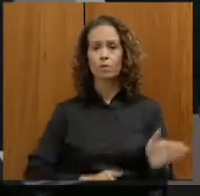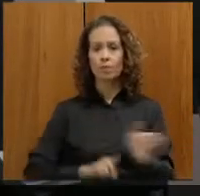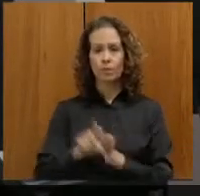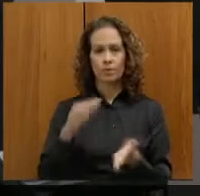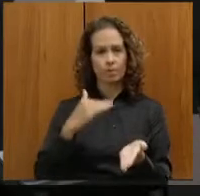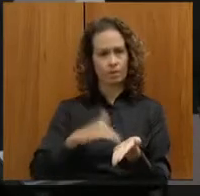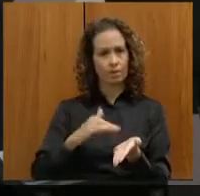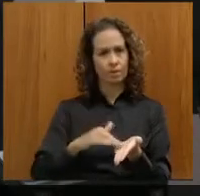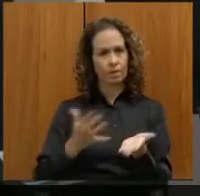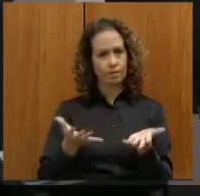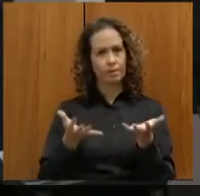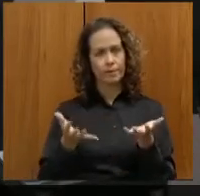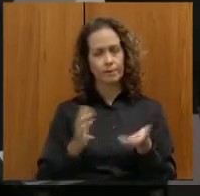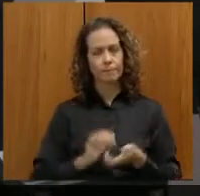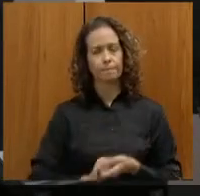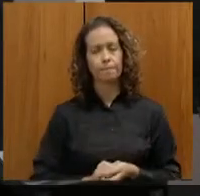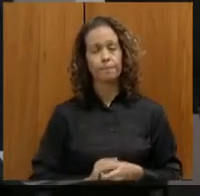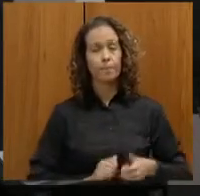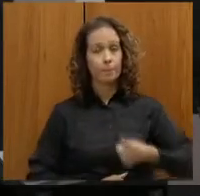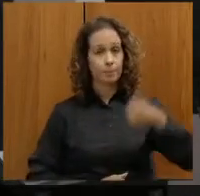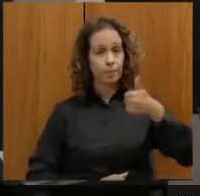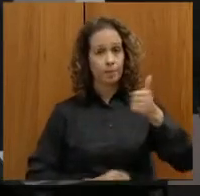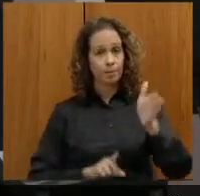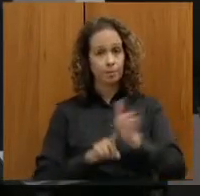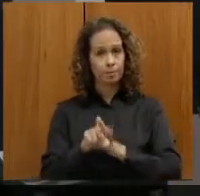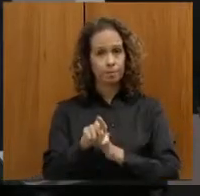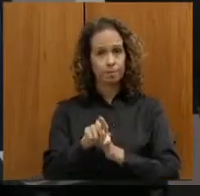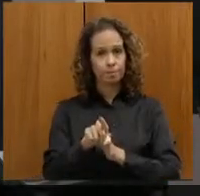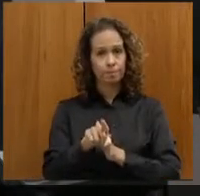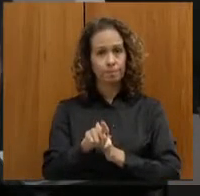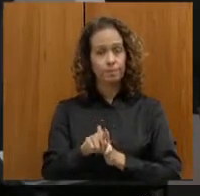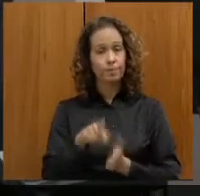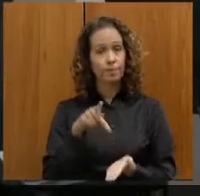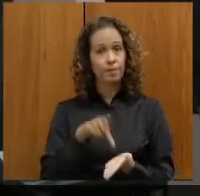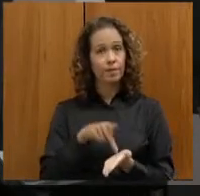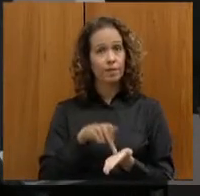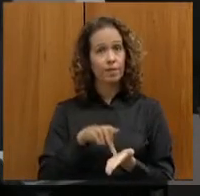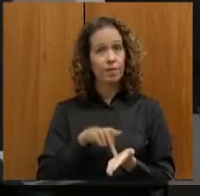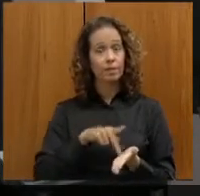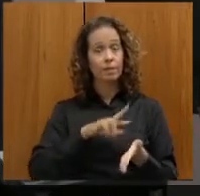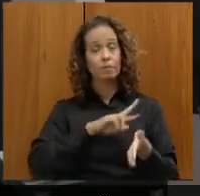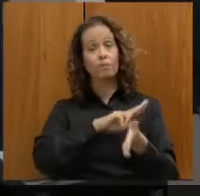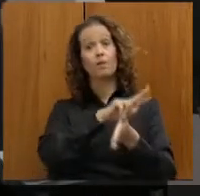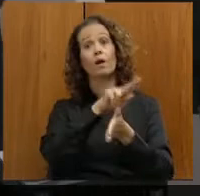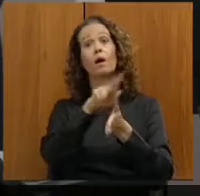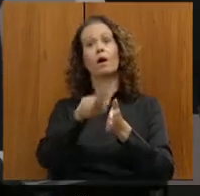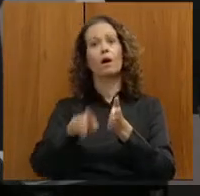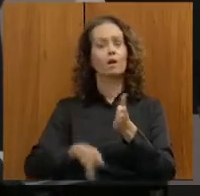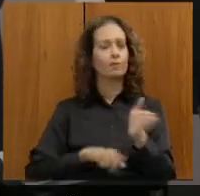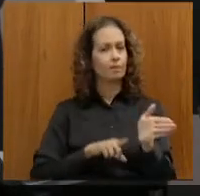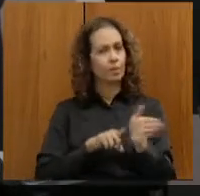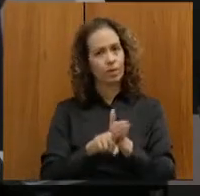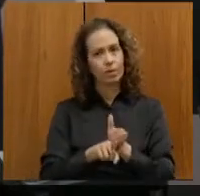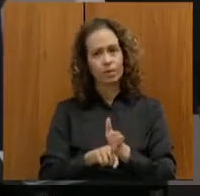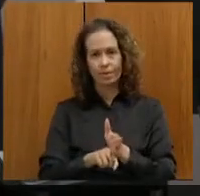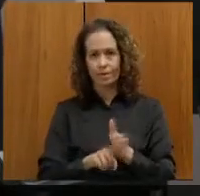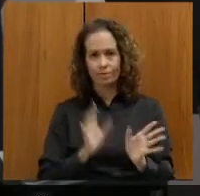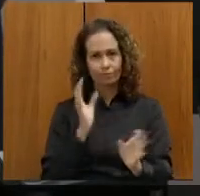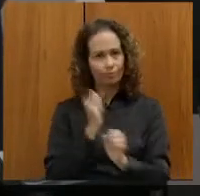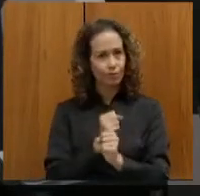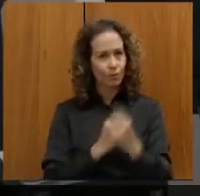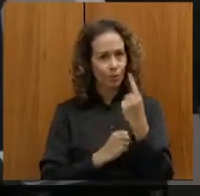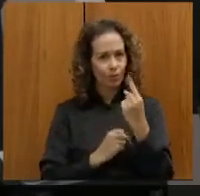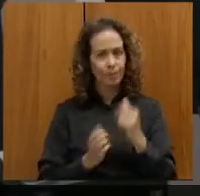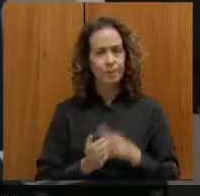secretário é a primeira delas que na verdade são várias perguntas em uma Quais são as empresas